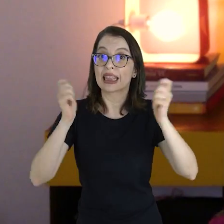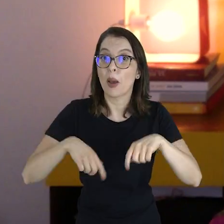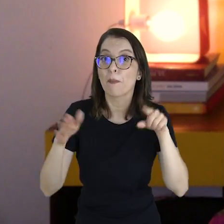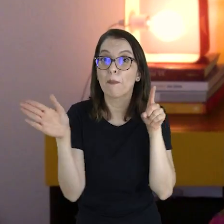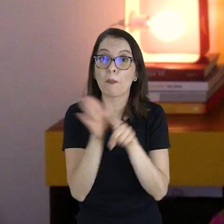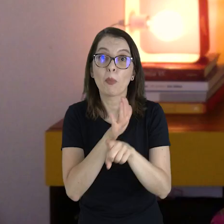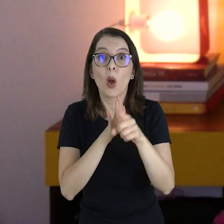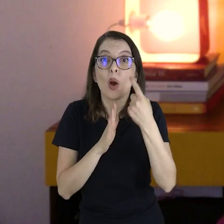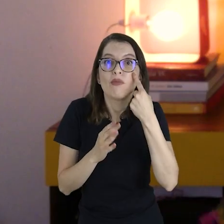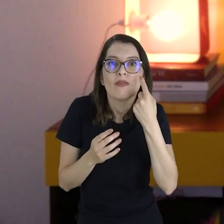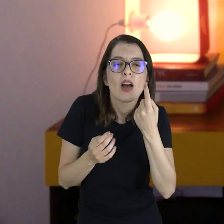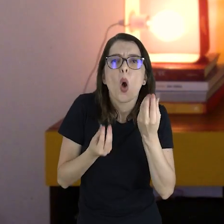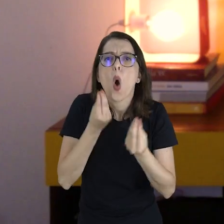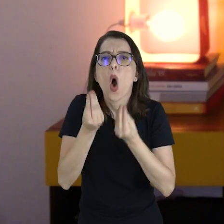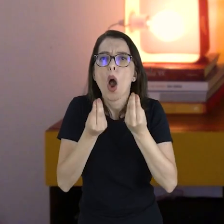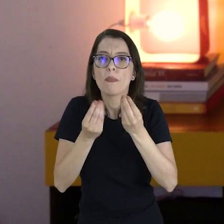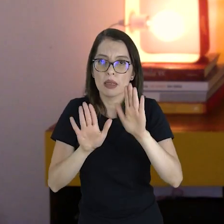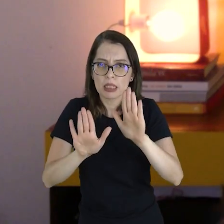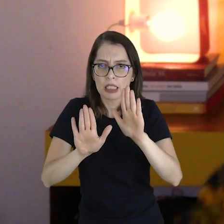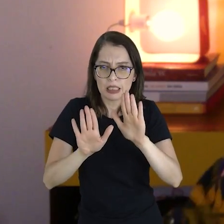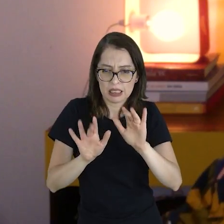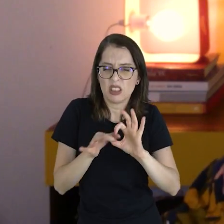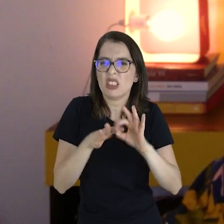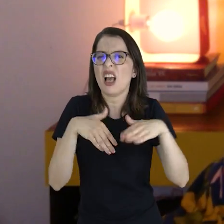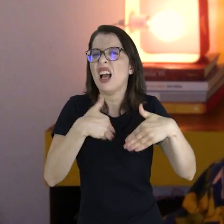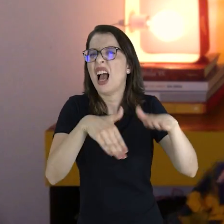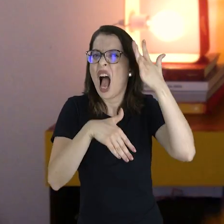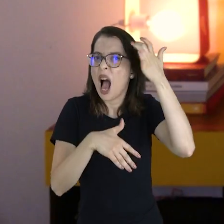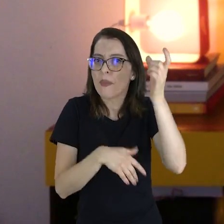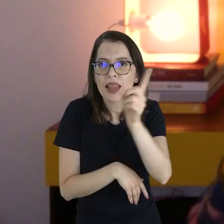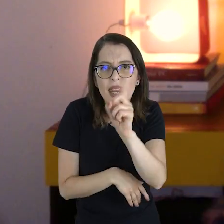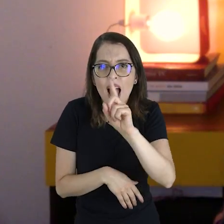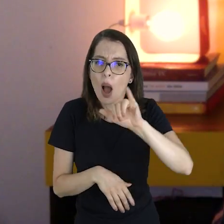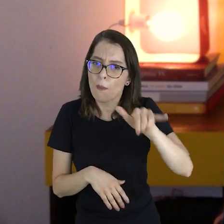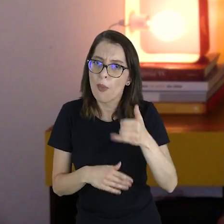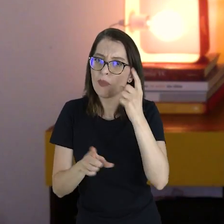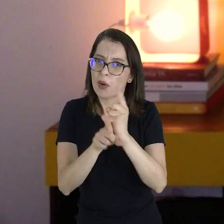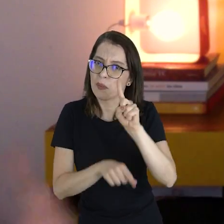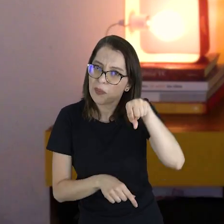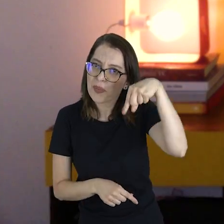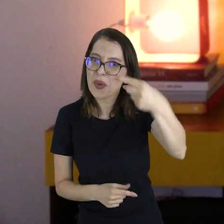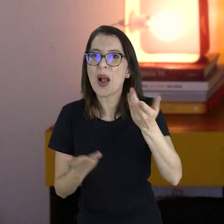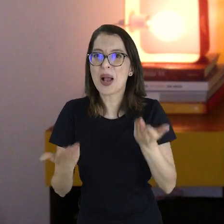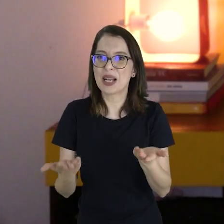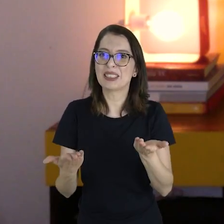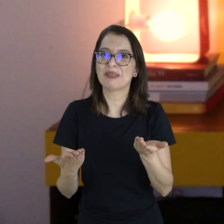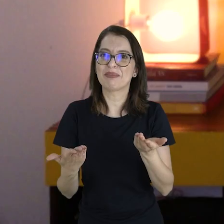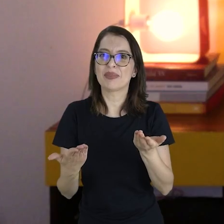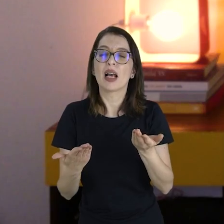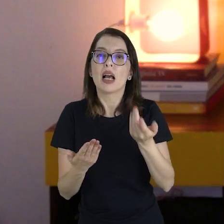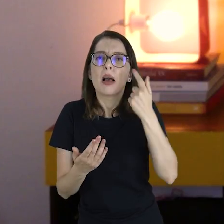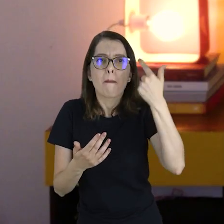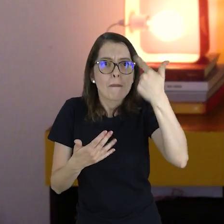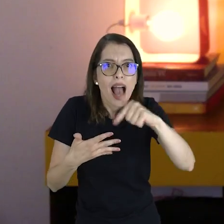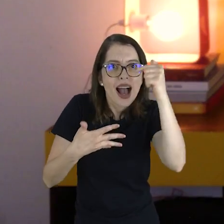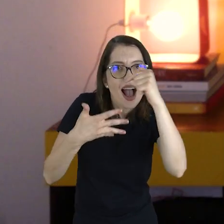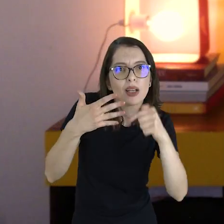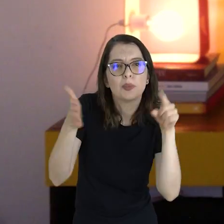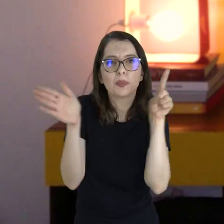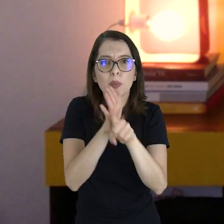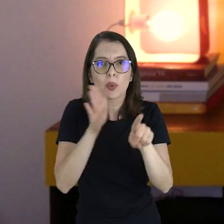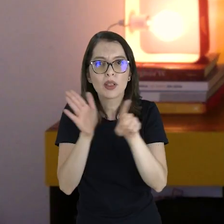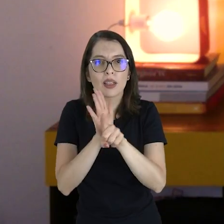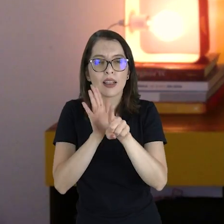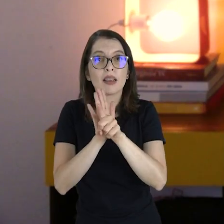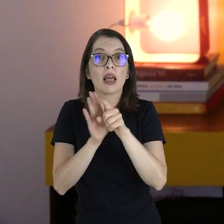Mais vale uma pergunta na mão do que duas voando. E não deixe para amanhã o que você pode perguntar hoje. Bem, até breve, pessoal, com mais